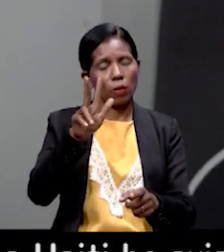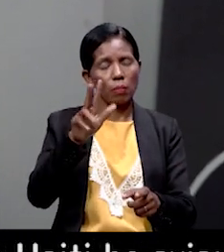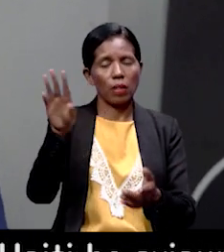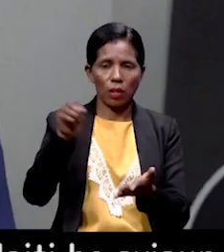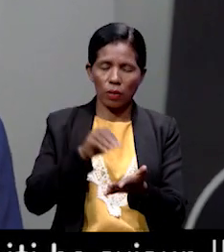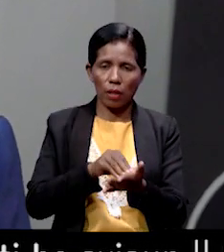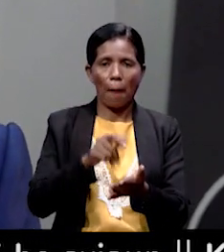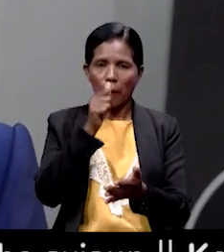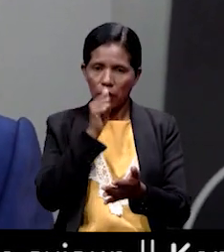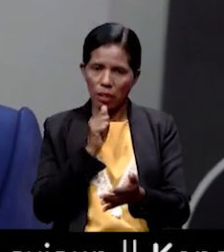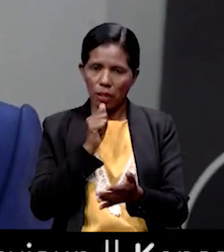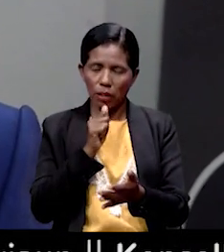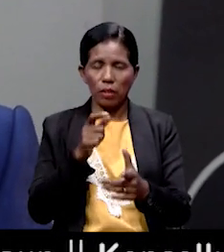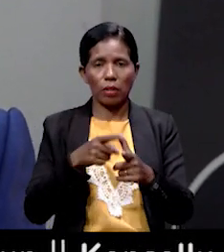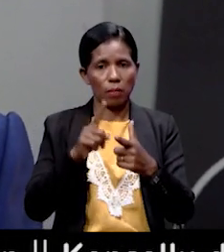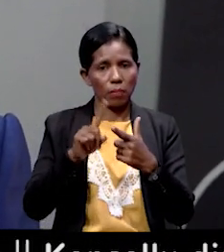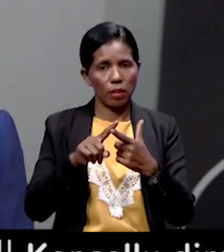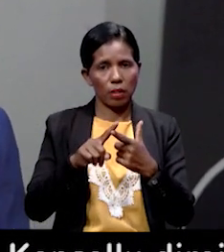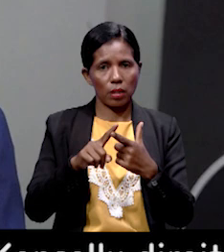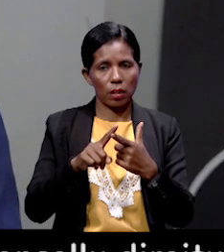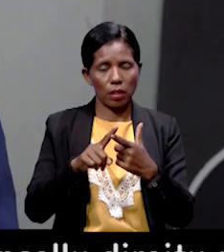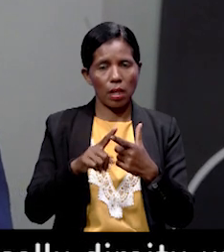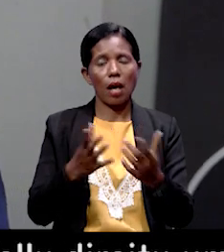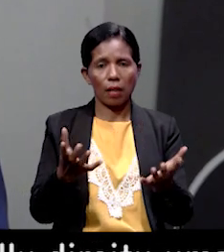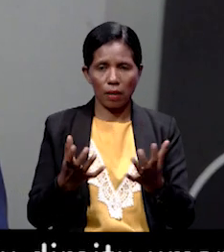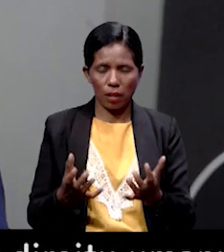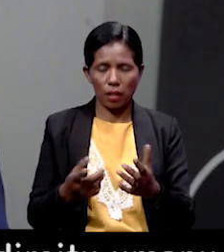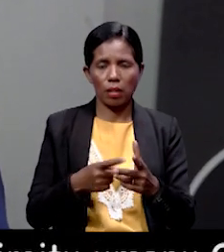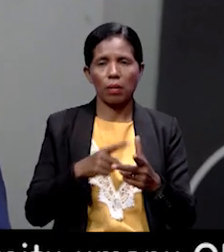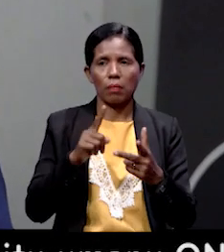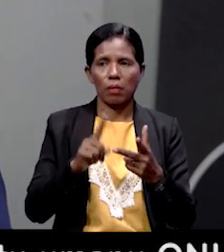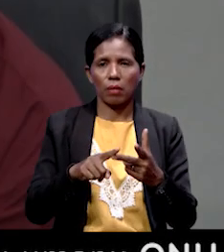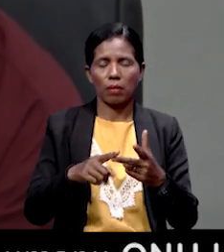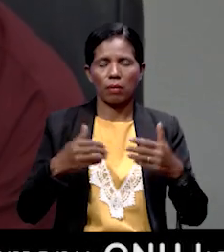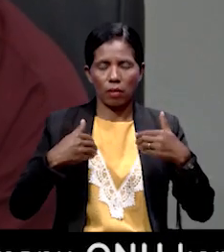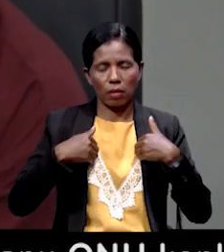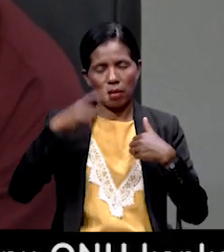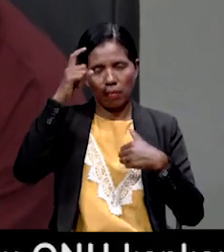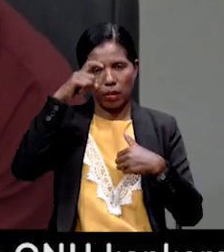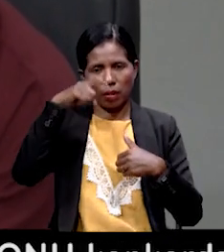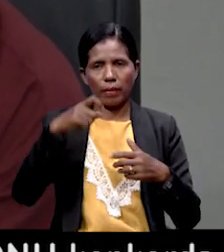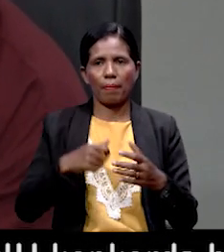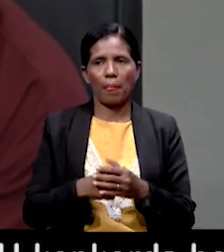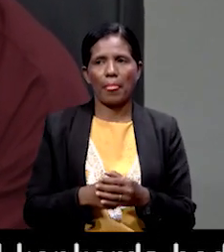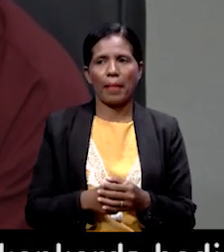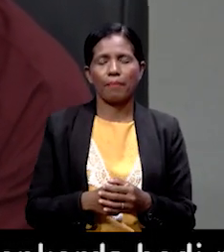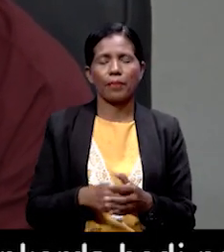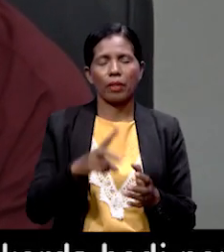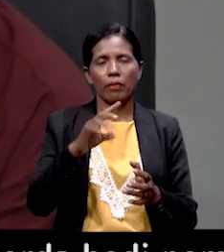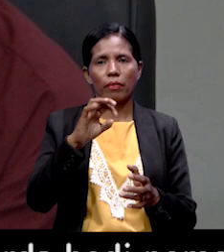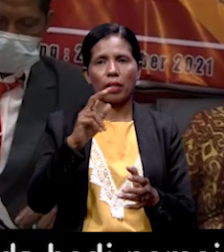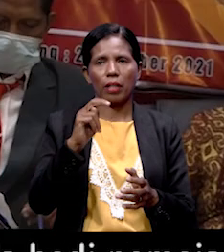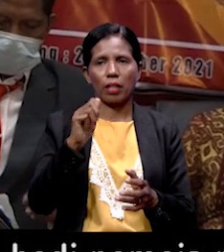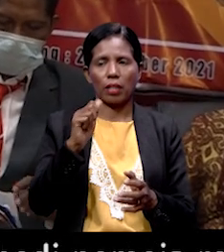Primeiro paciência, segundo vontade, terceiro ia conhecimento. Venanci Coelho Nudar Oanmane